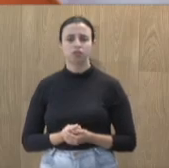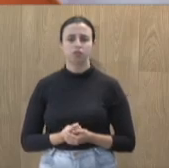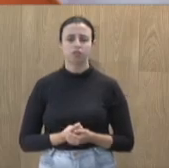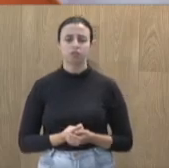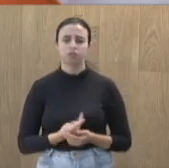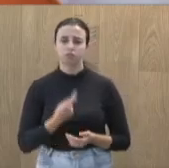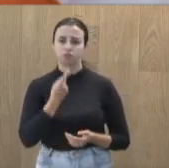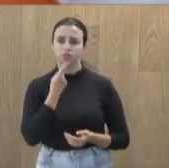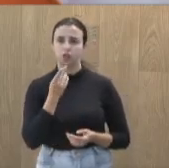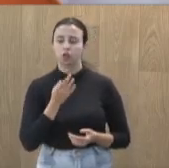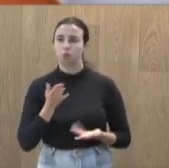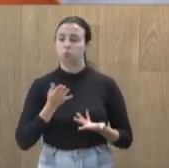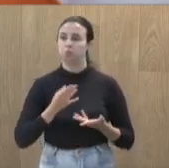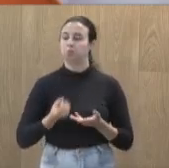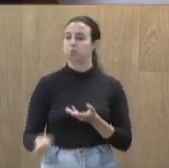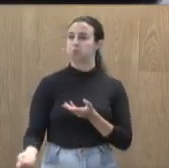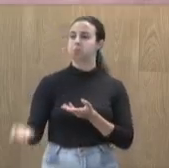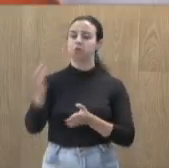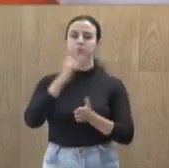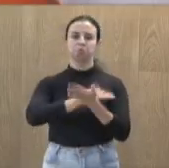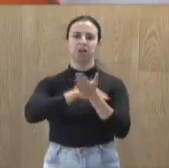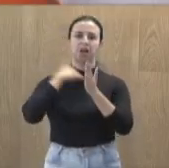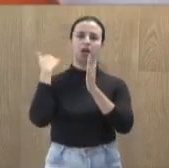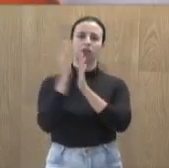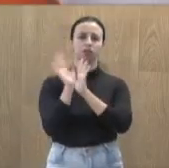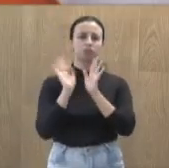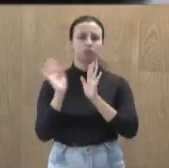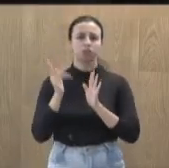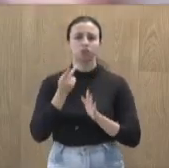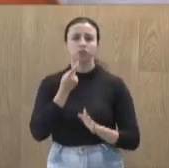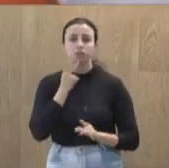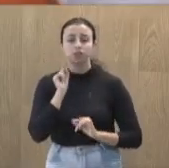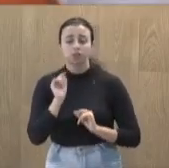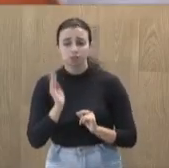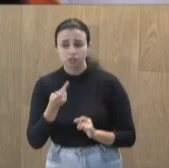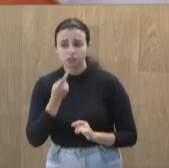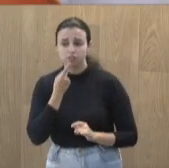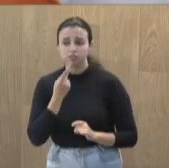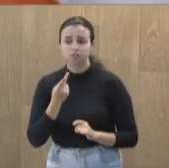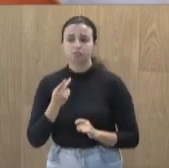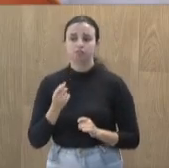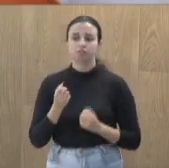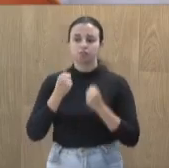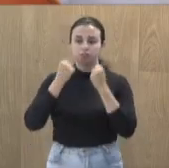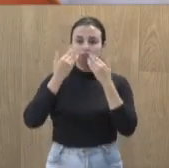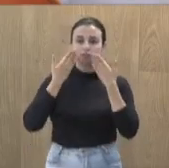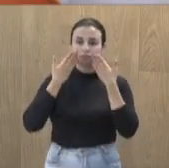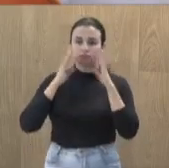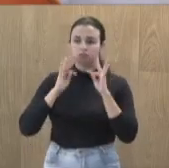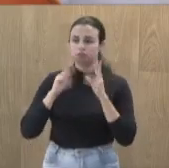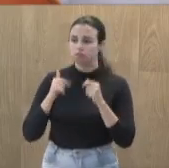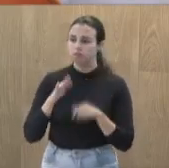Ele não falou nada demais, não. Ele falou aquilo que eu falei, que nós falamos, que eu não adianta público e ficou todo mundo calado.